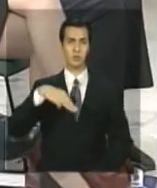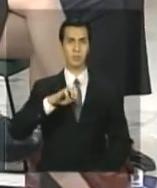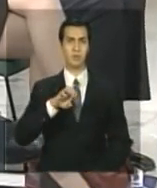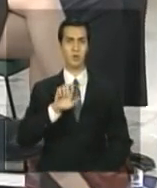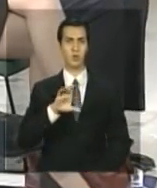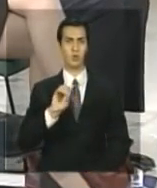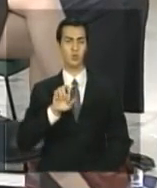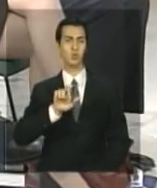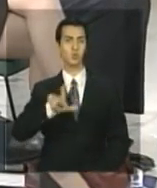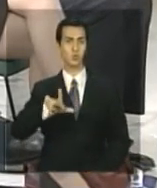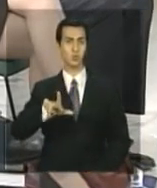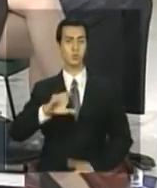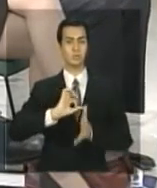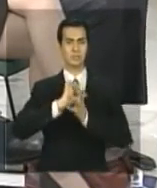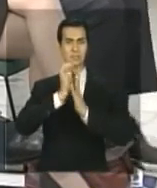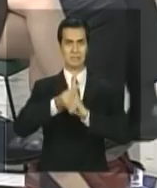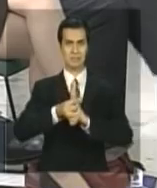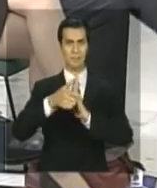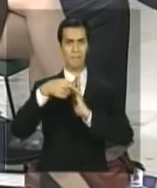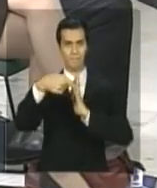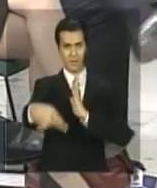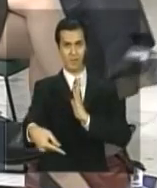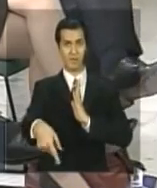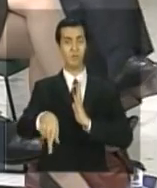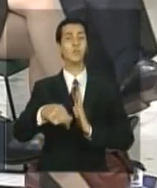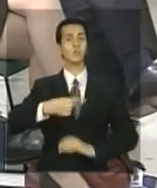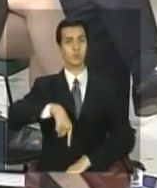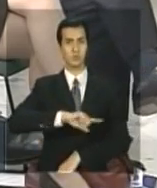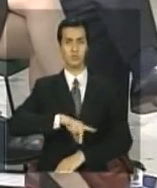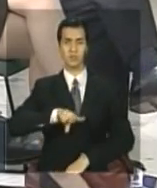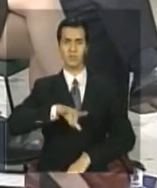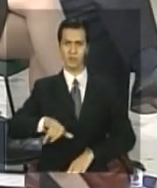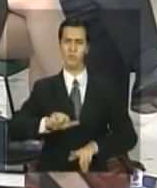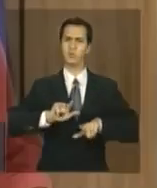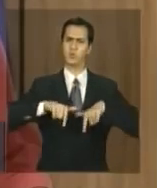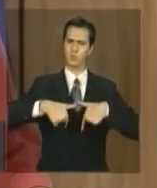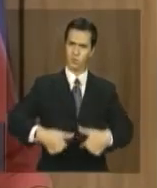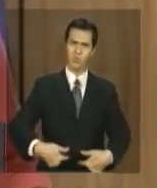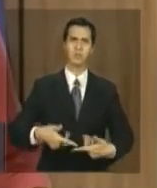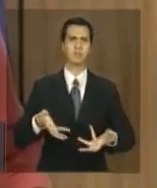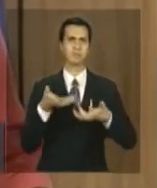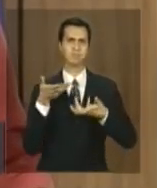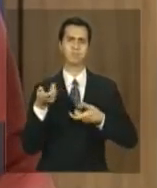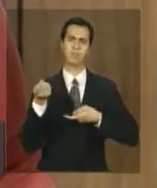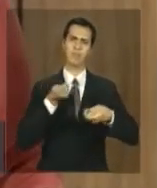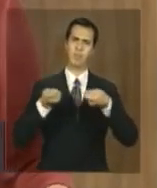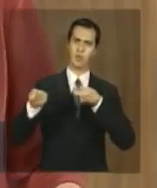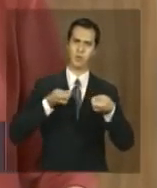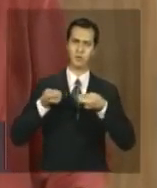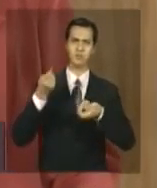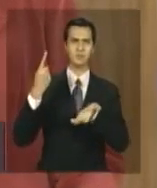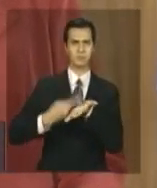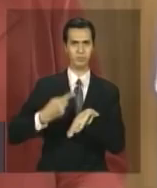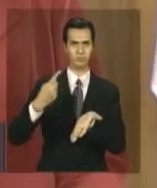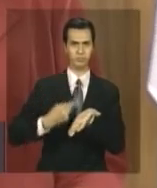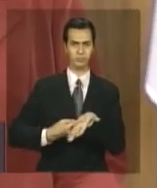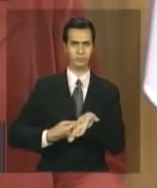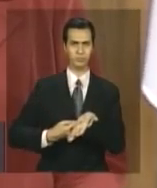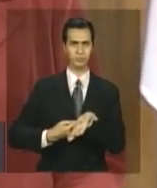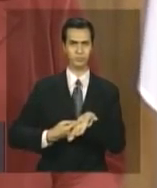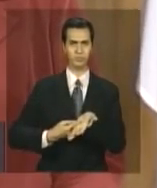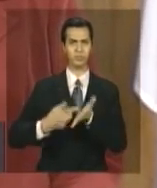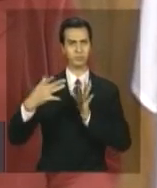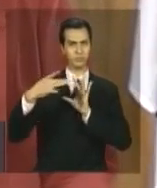o Brasil se empenhará nessas negociações e em parcerias com